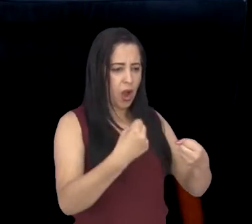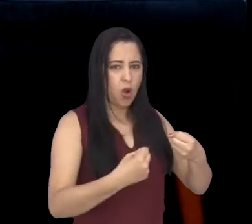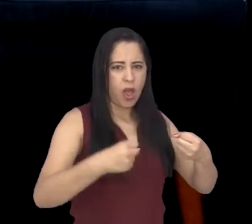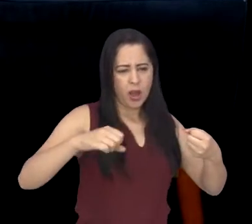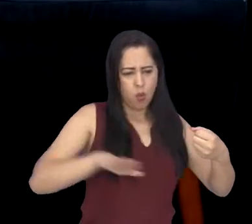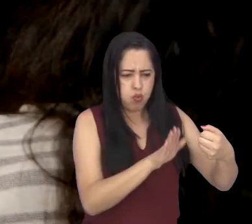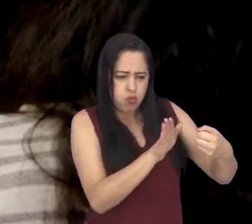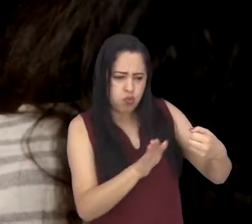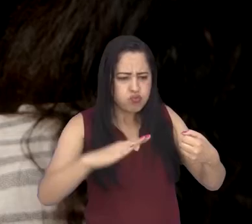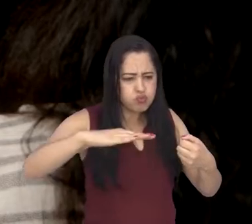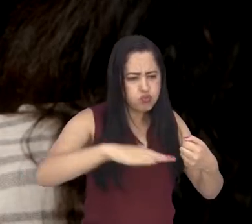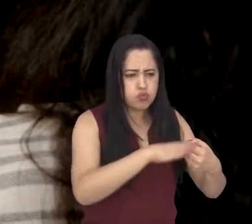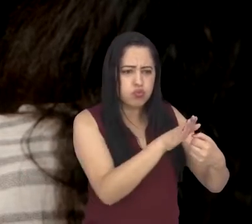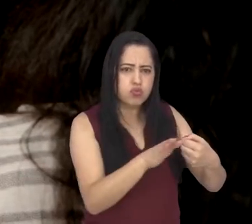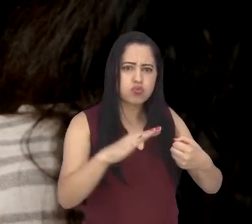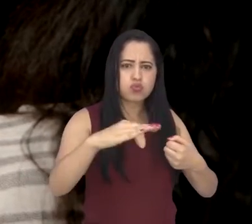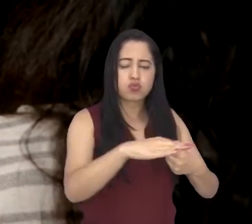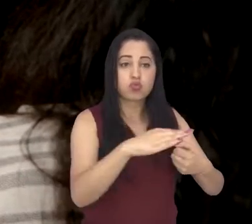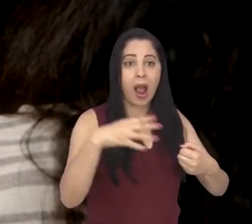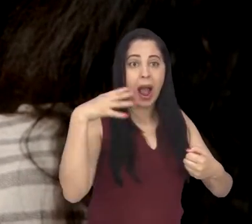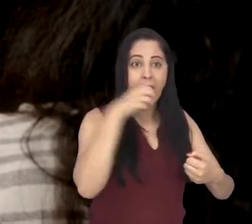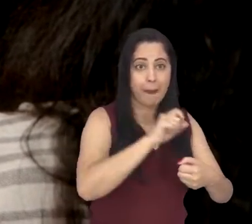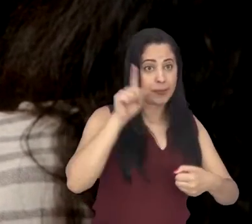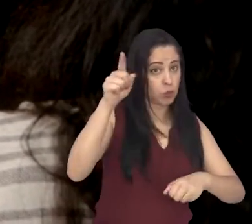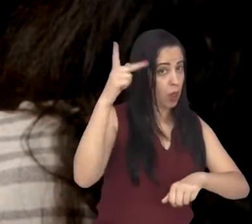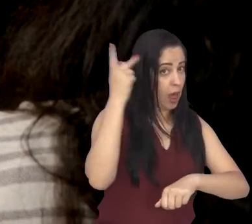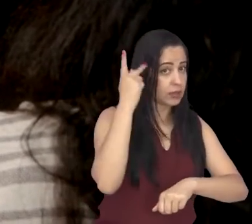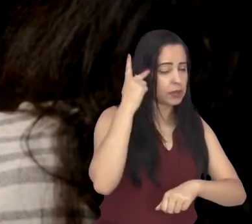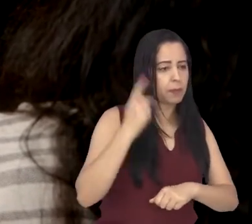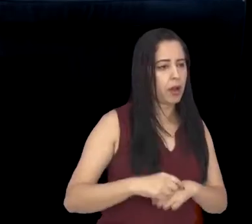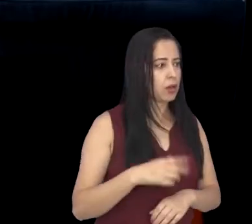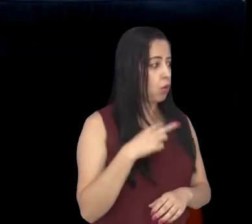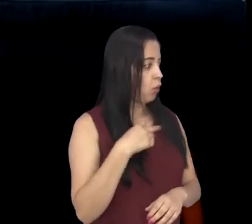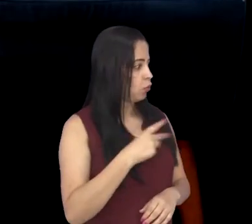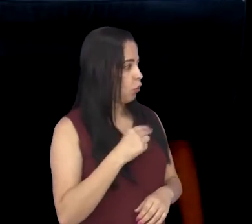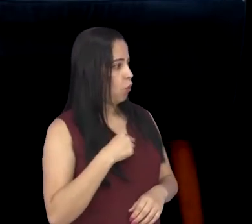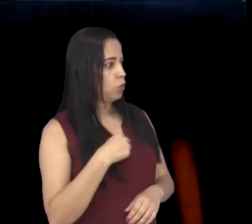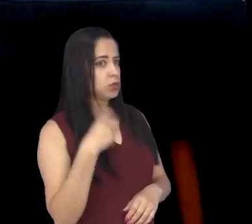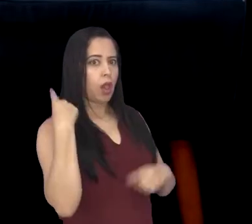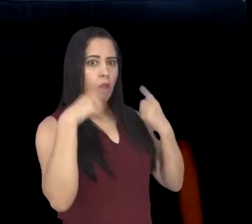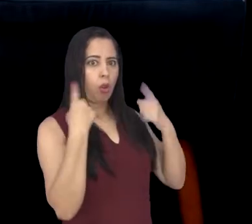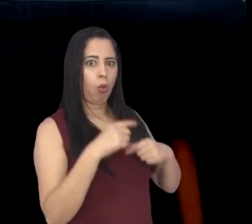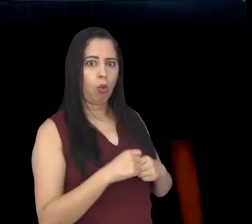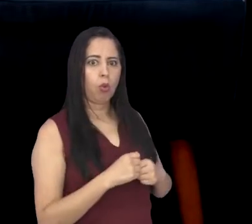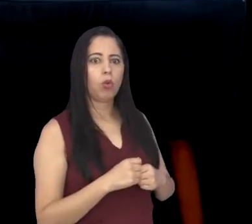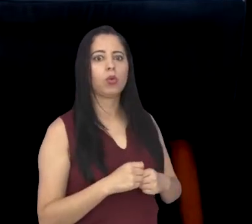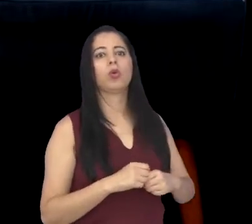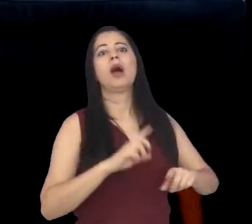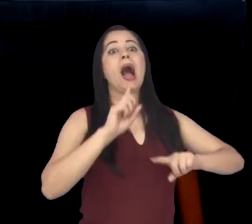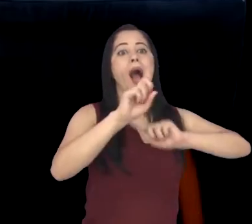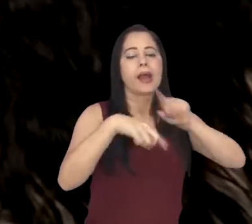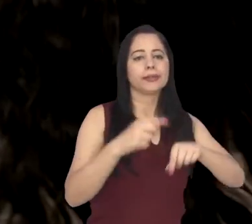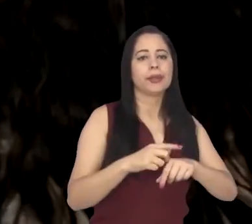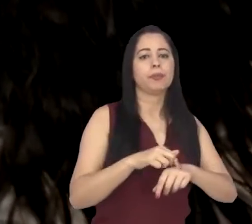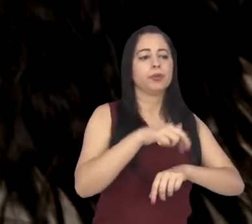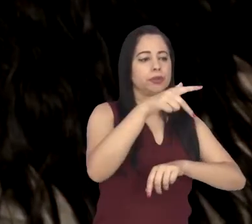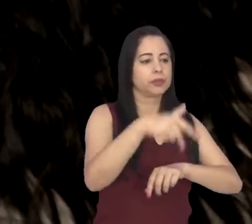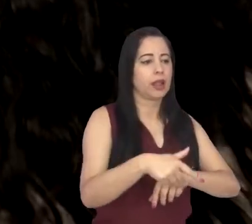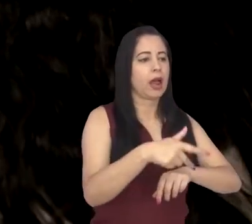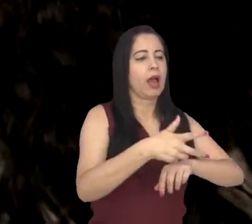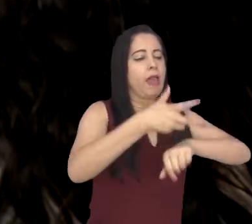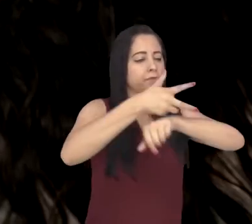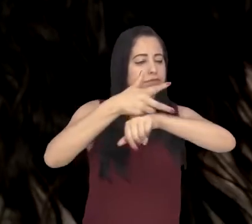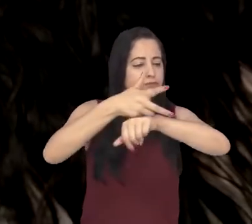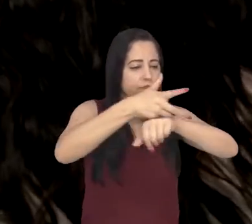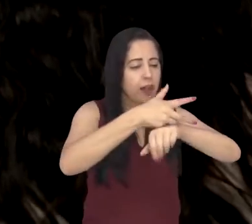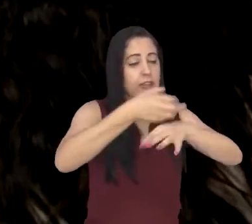maio, uma parte de contramão. Bom, 23 de maio de contramão, eu falei, esse cara tá louco. Aí eu fiz a passagem, encerramento, tudo, os